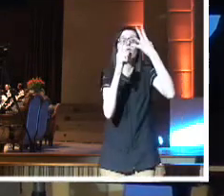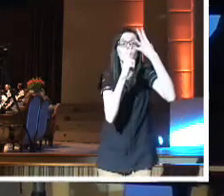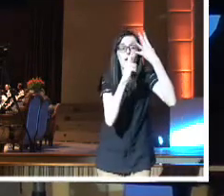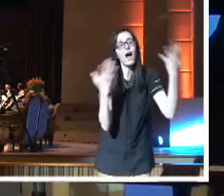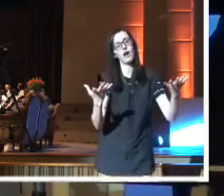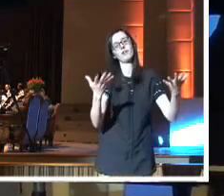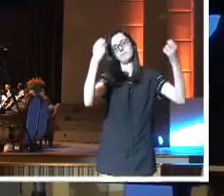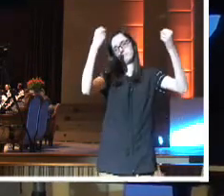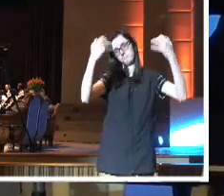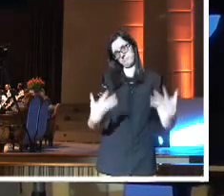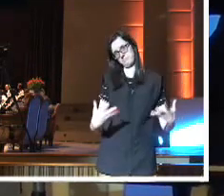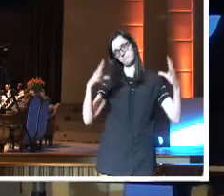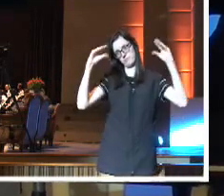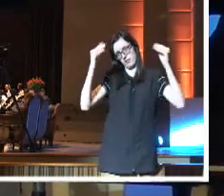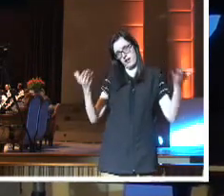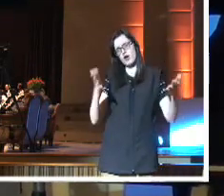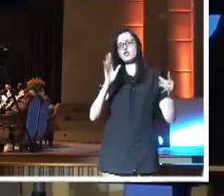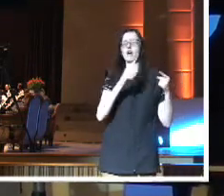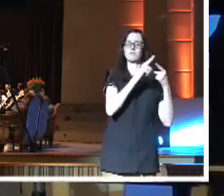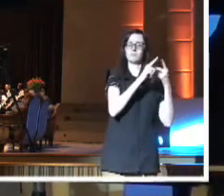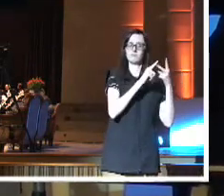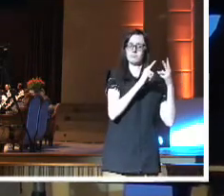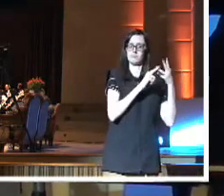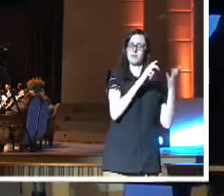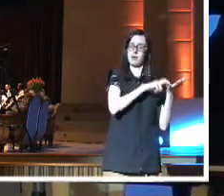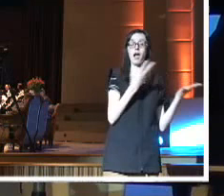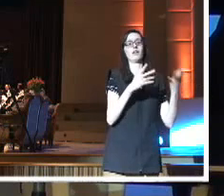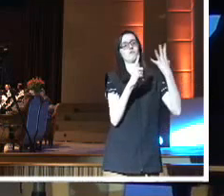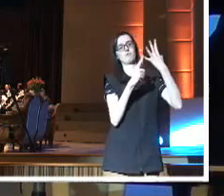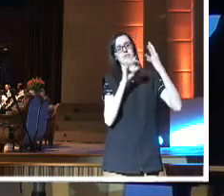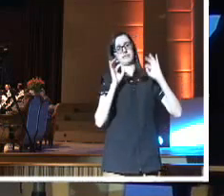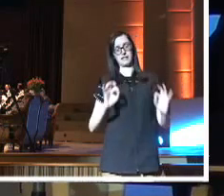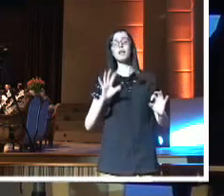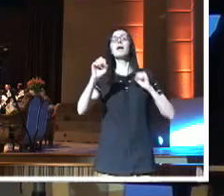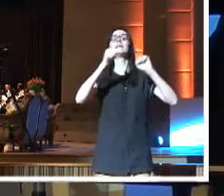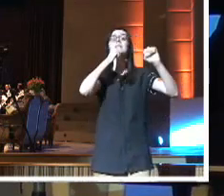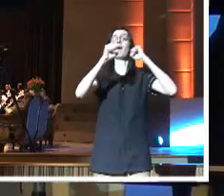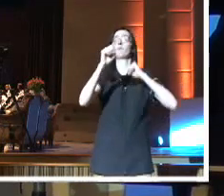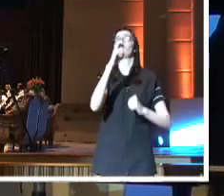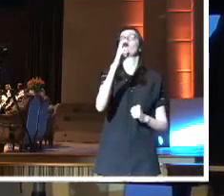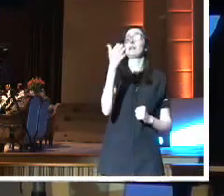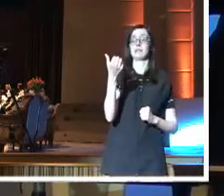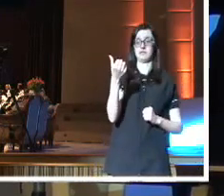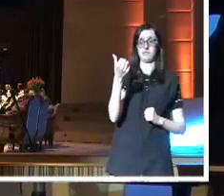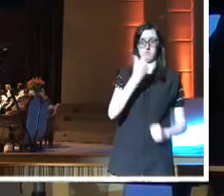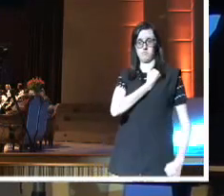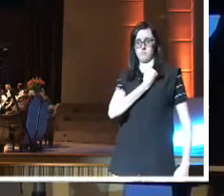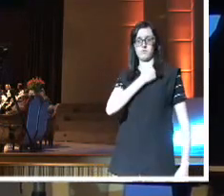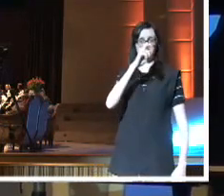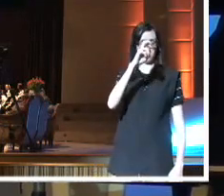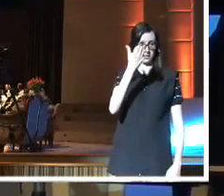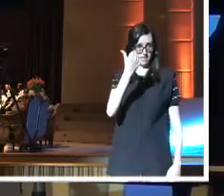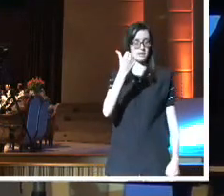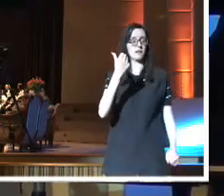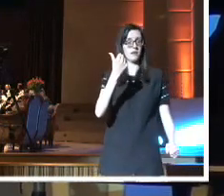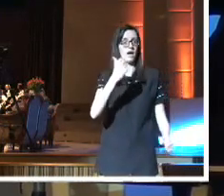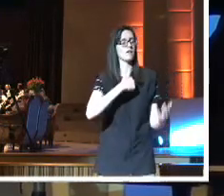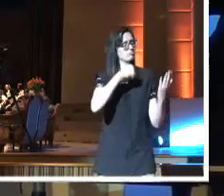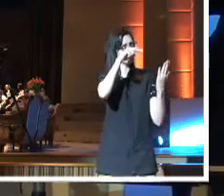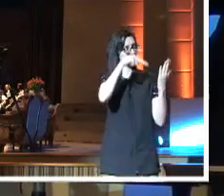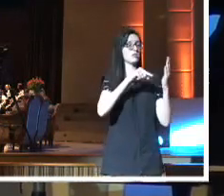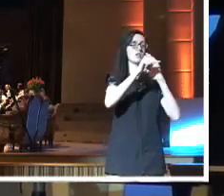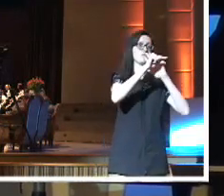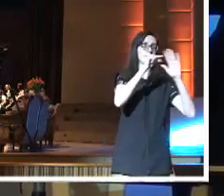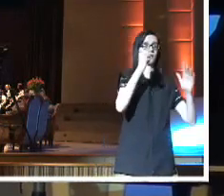que eu quero falar nessa noite. E eu quero começar no Salmo 56. E eu quero olhar para os